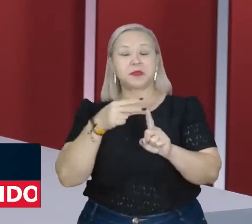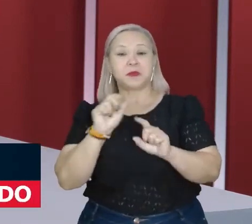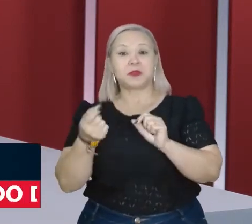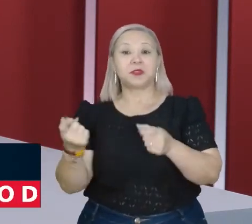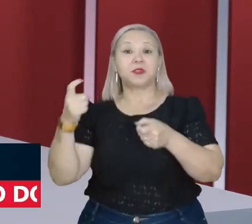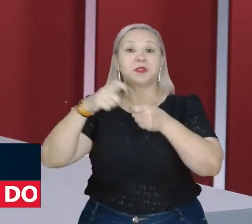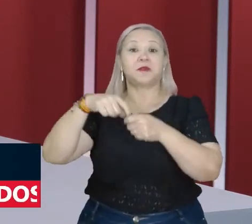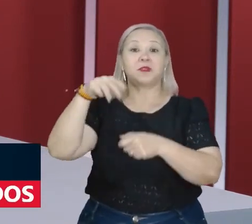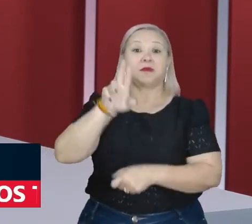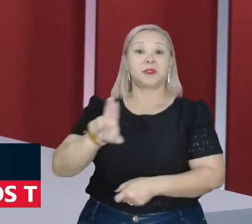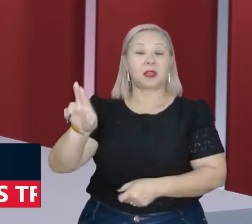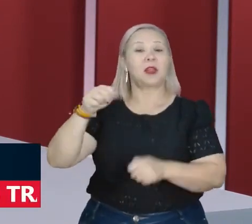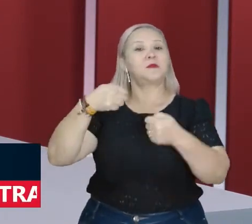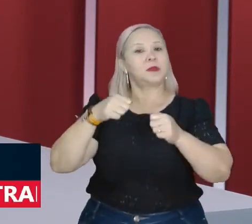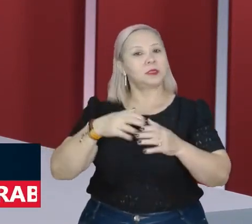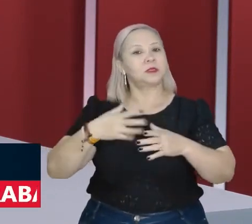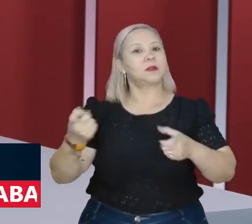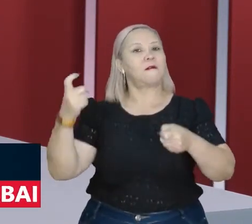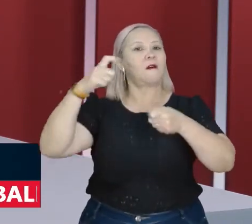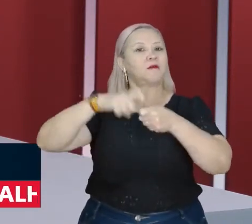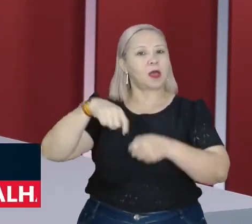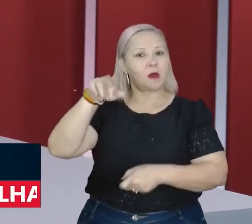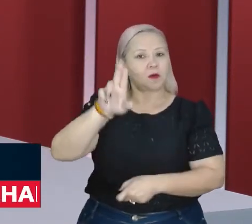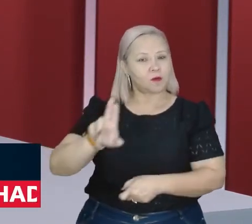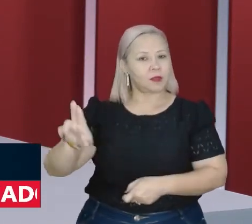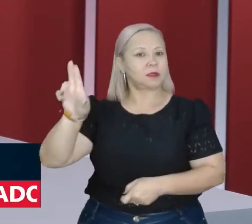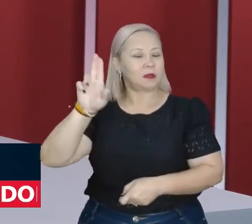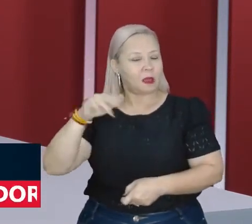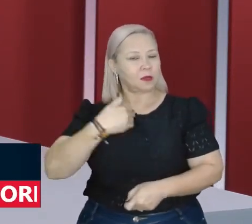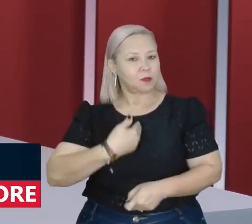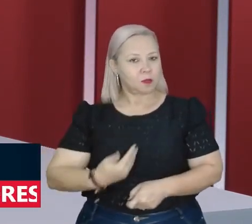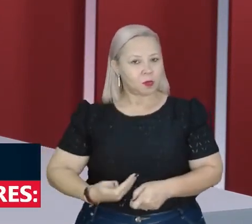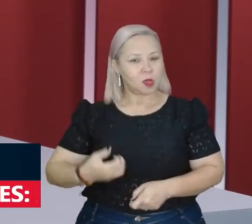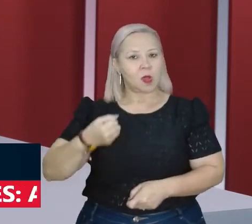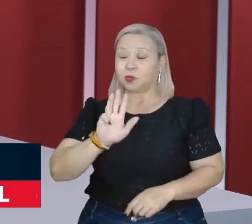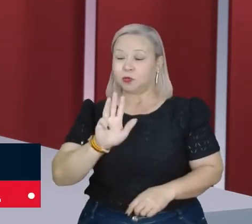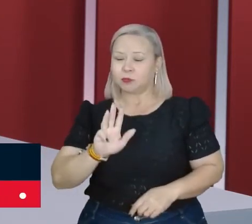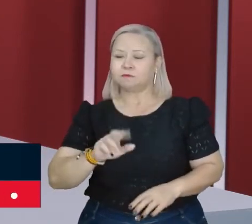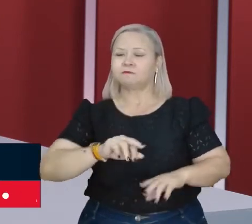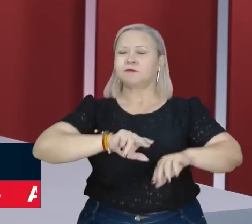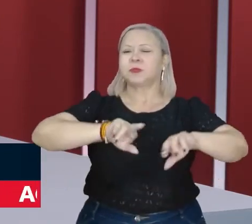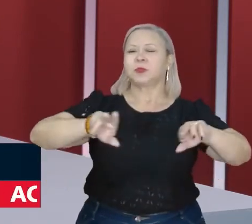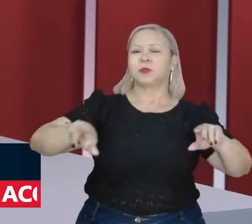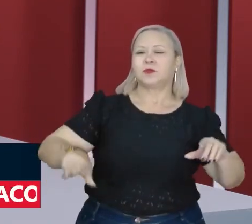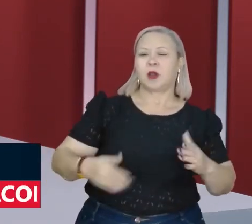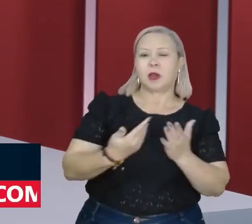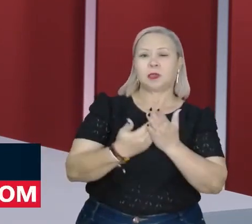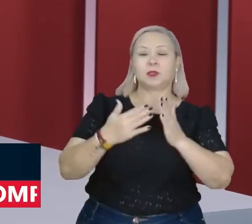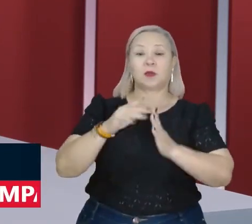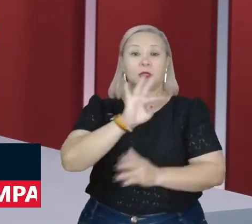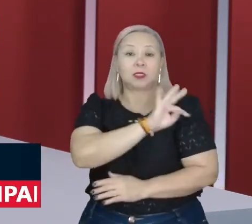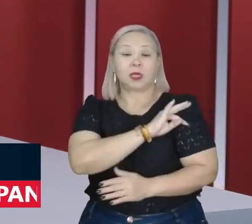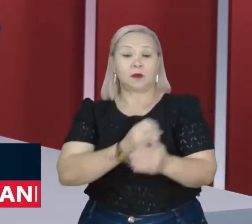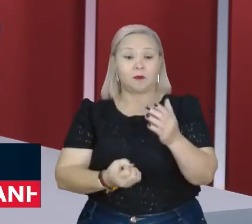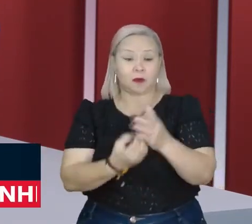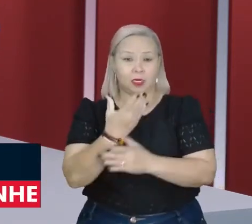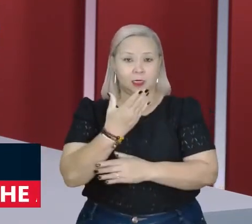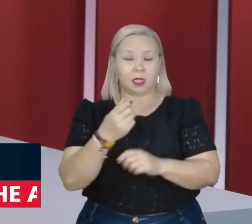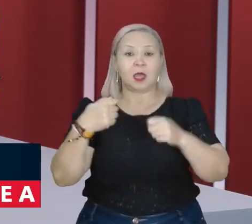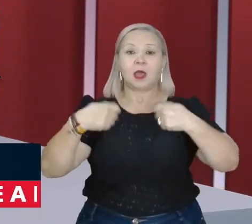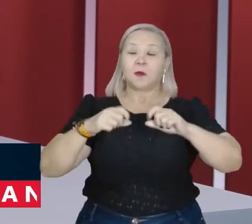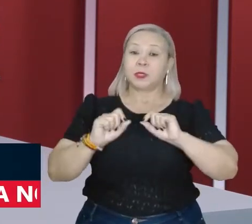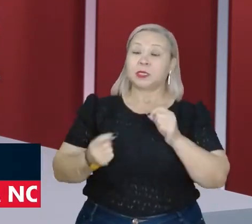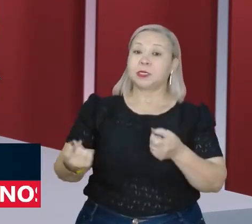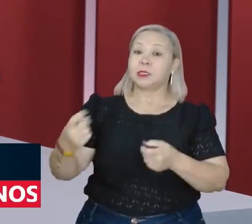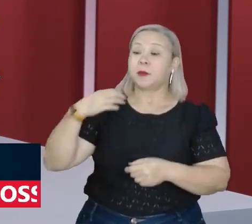a universidade pública, a gente precisa voltar a expandir o número de escolas técnicas e a gente também precisa voltar da bolsa no